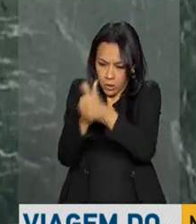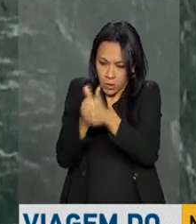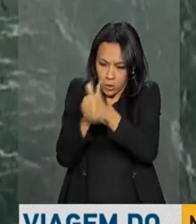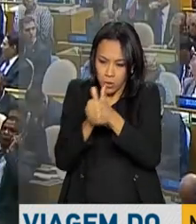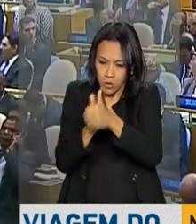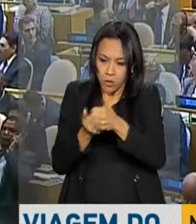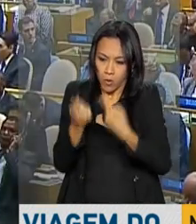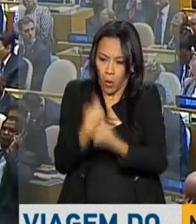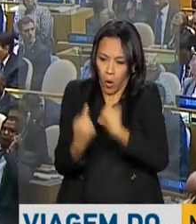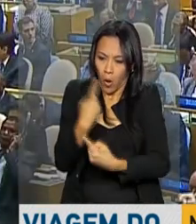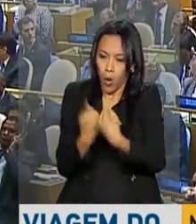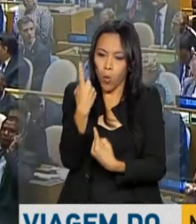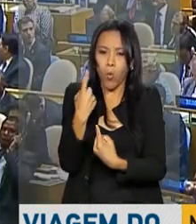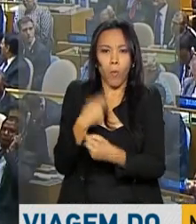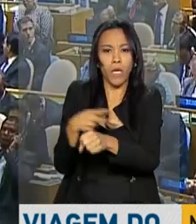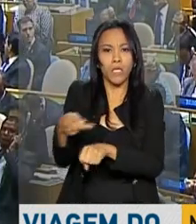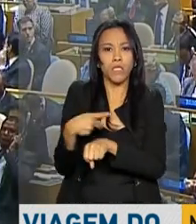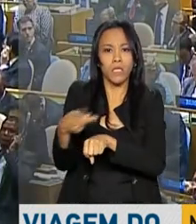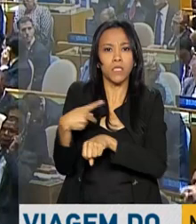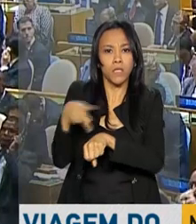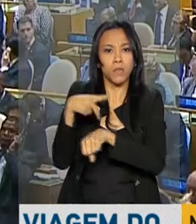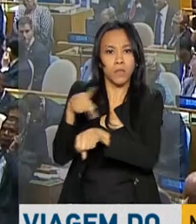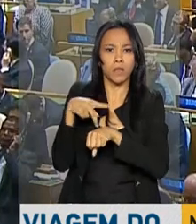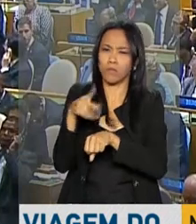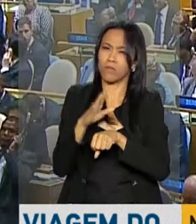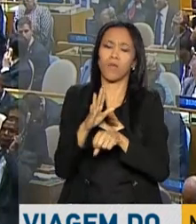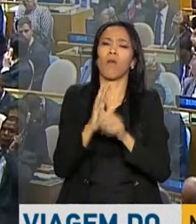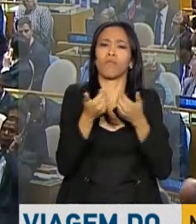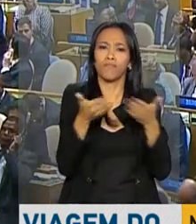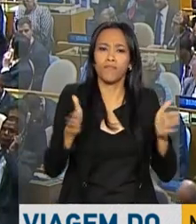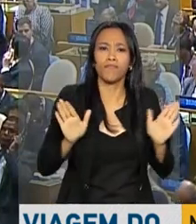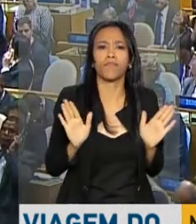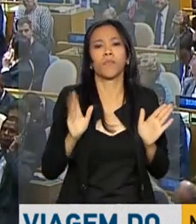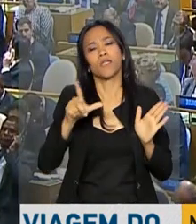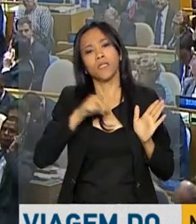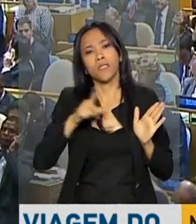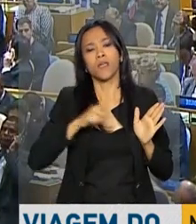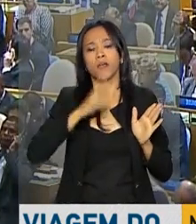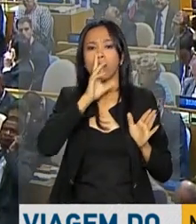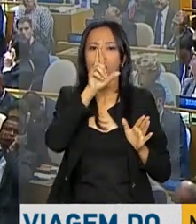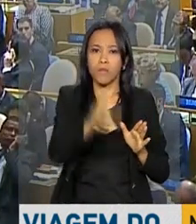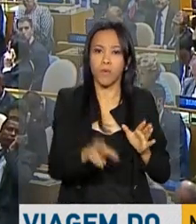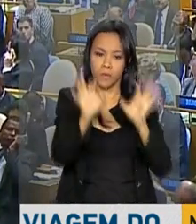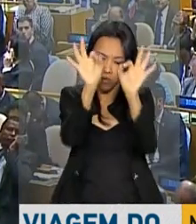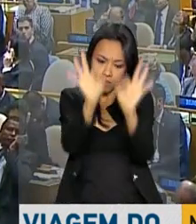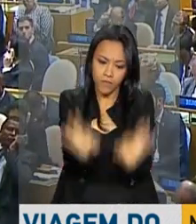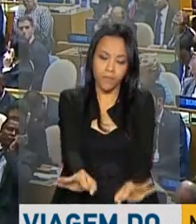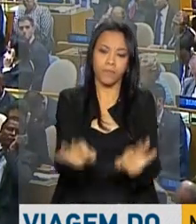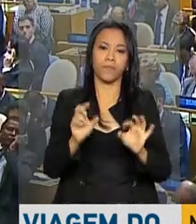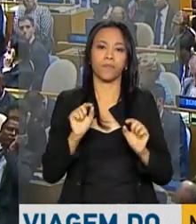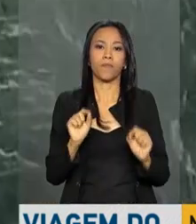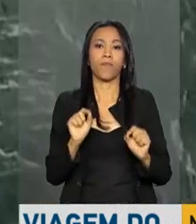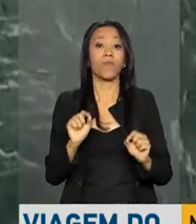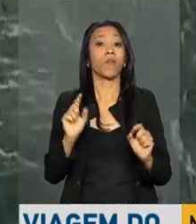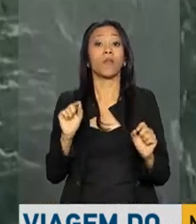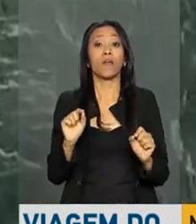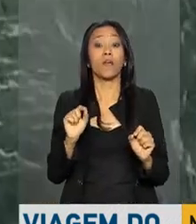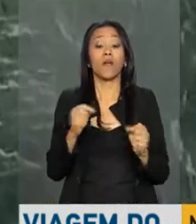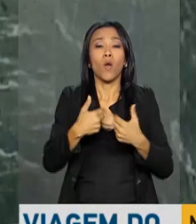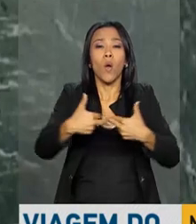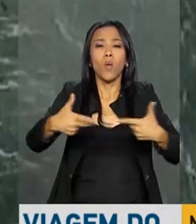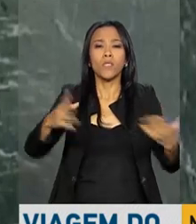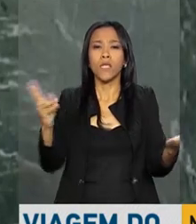econômicas. Dificuldades que demandam respostas efetivas para as causas